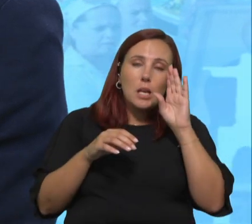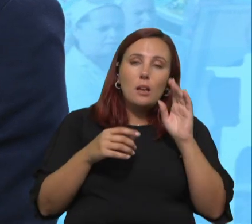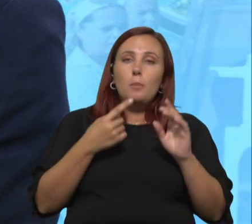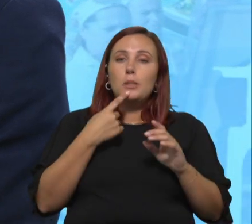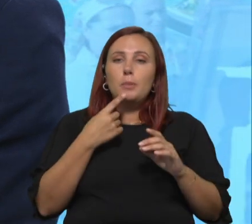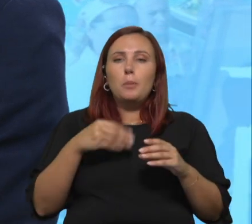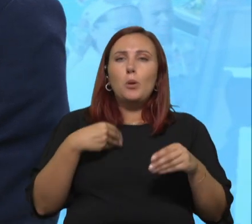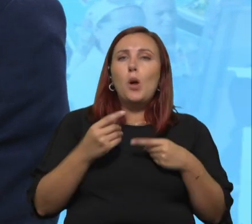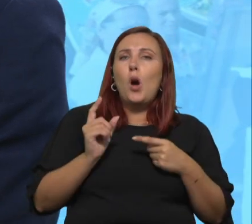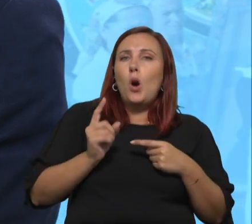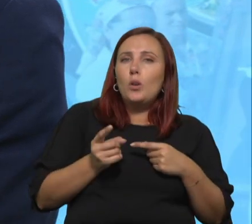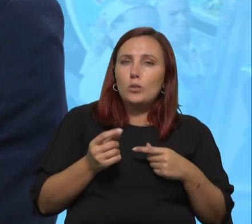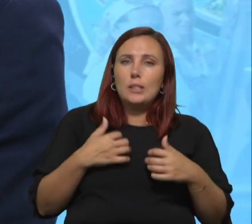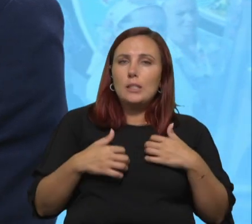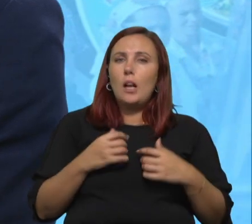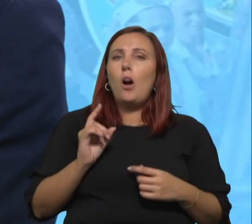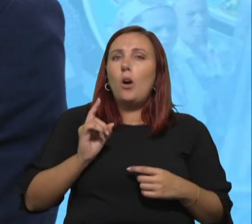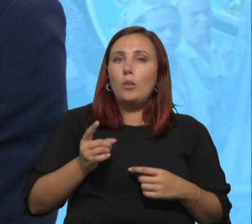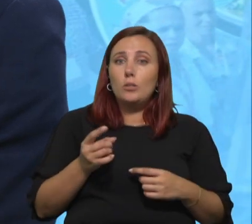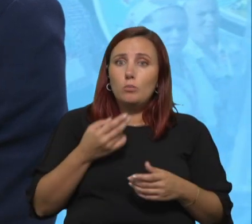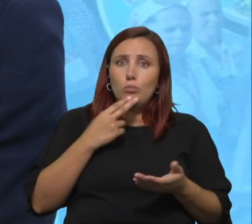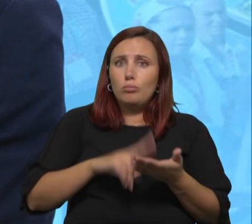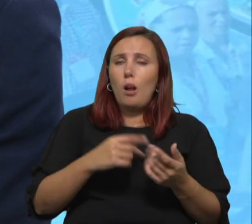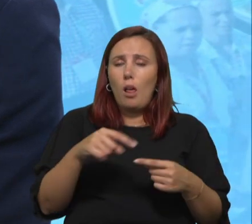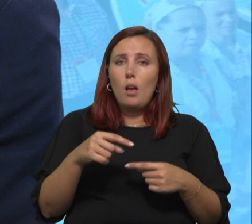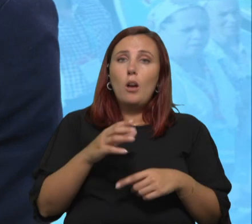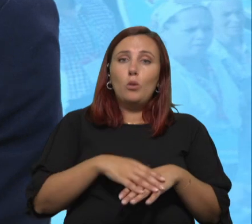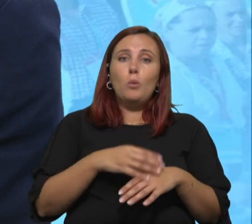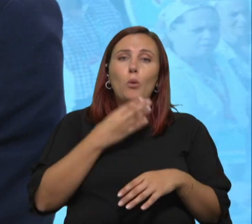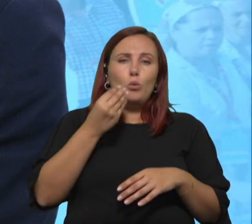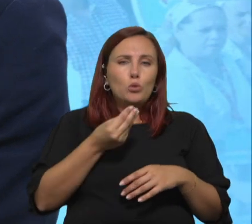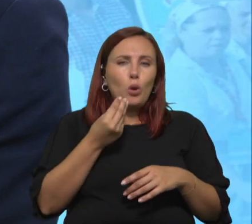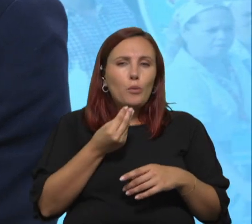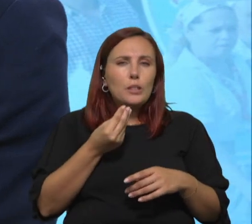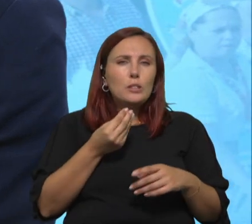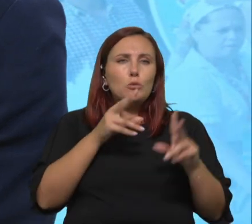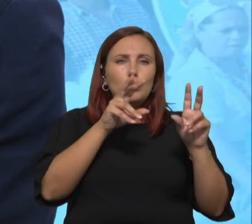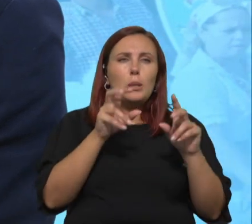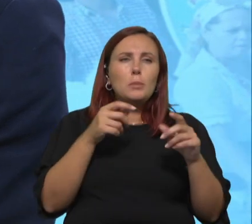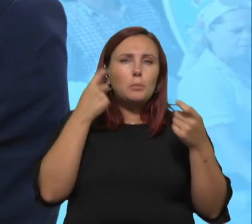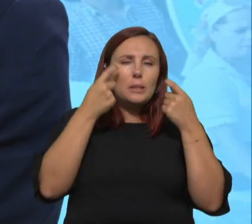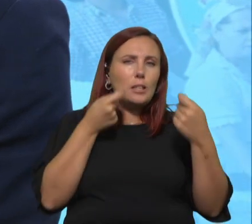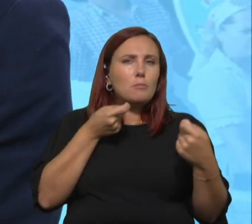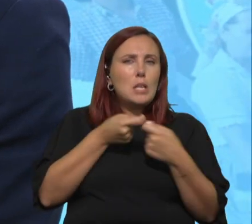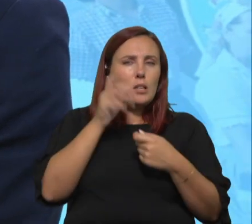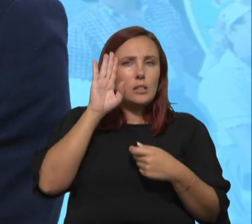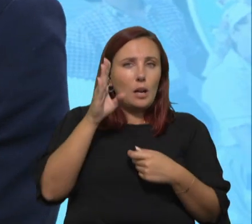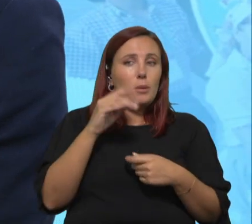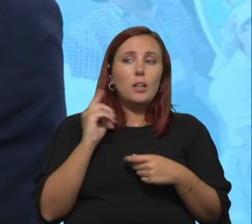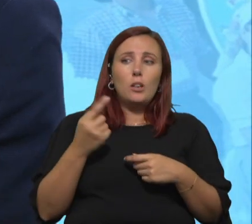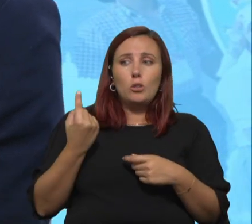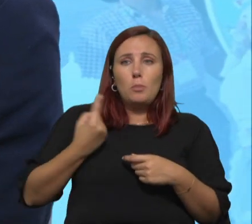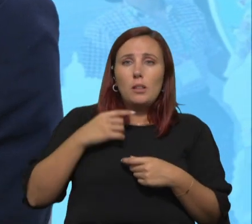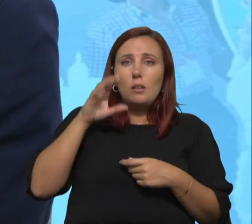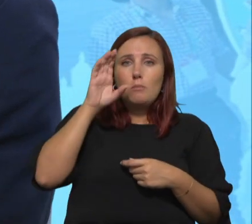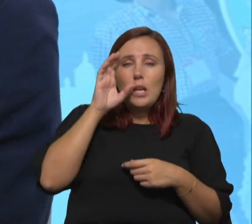as preocupações, e existem, são reais. Os jovens de hoje sabem pensar sobre as coisas e nós precisamos nos ouvir para que a resposta não continue a ser